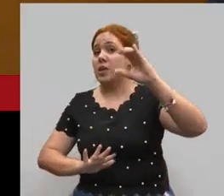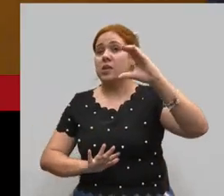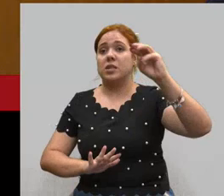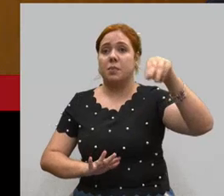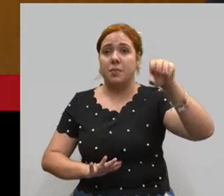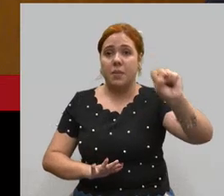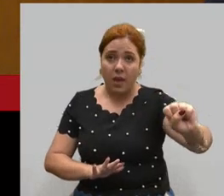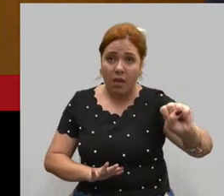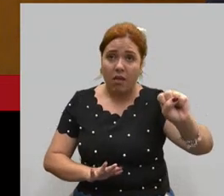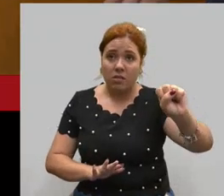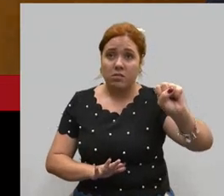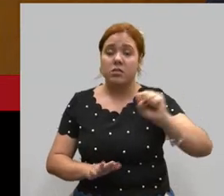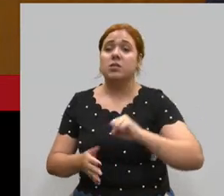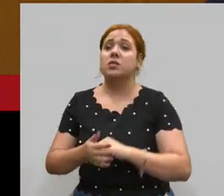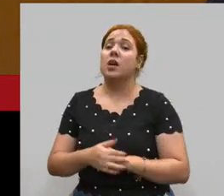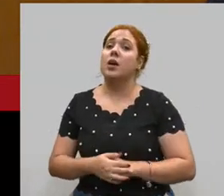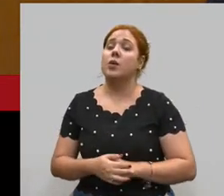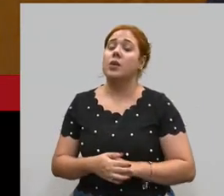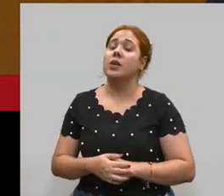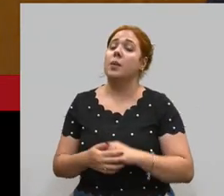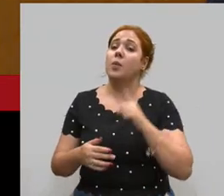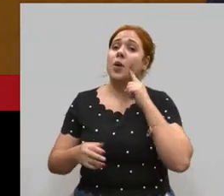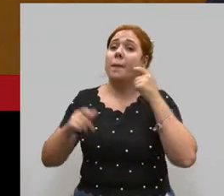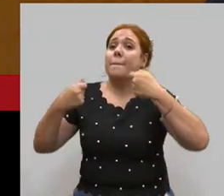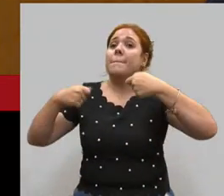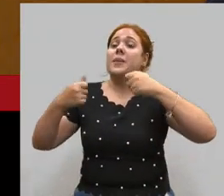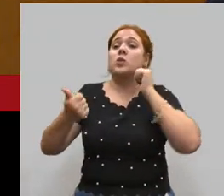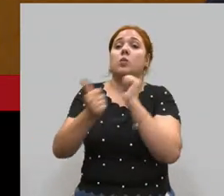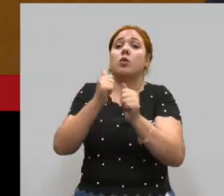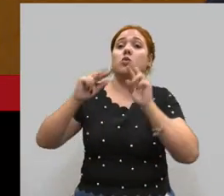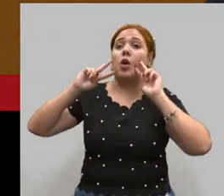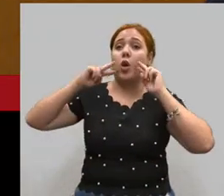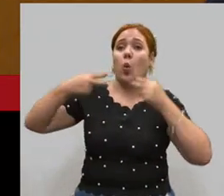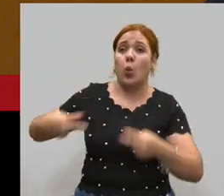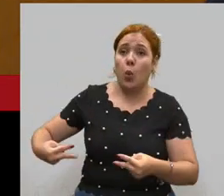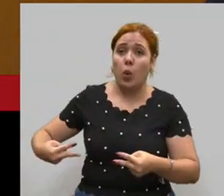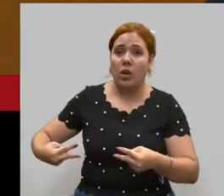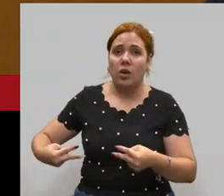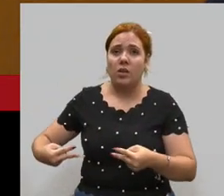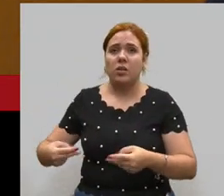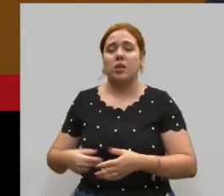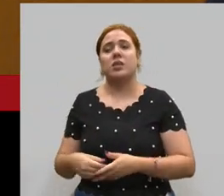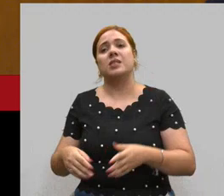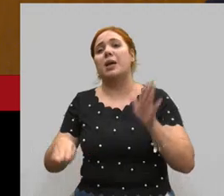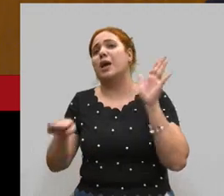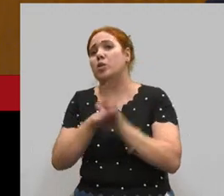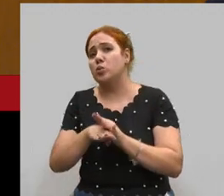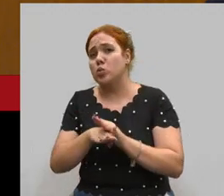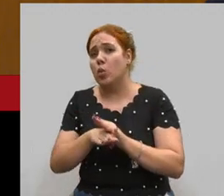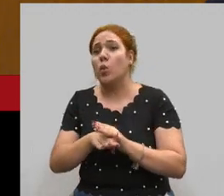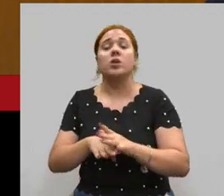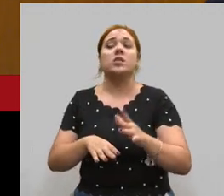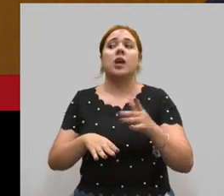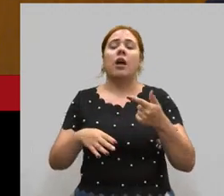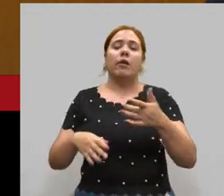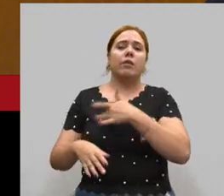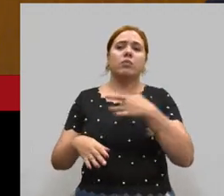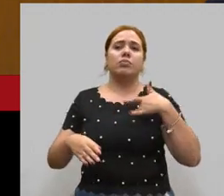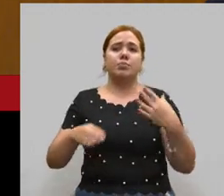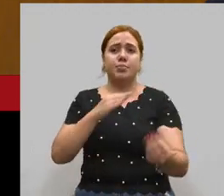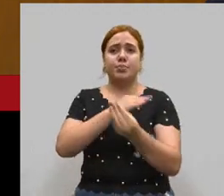o esporte Ele É valorizado e é visto como um meio de qualidade de vida de promoção da saúde